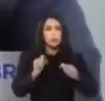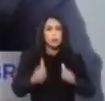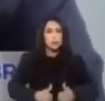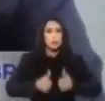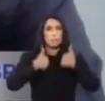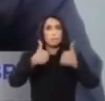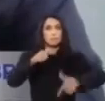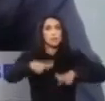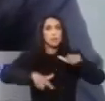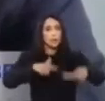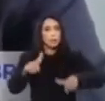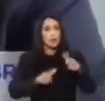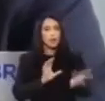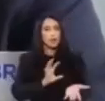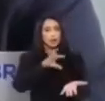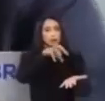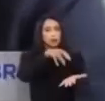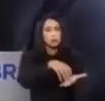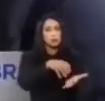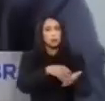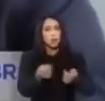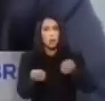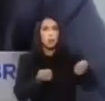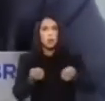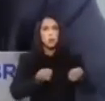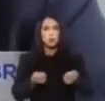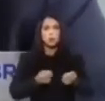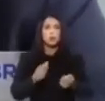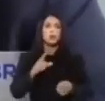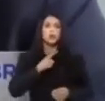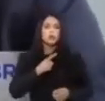posso trabalhar com um centro de controle só, aqui tem